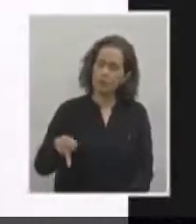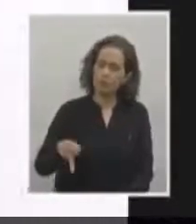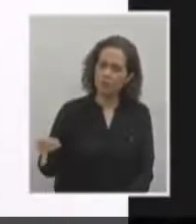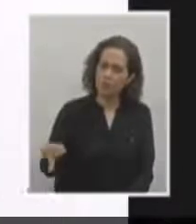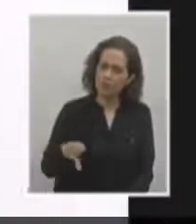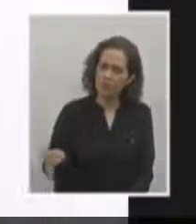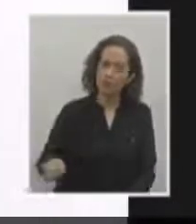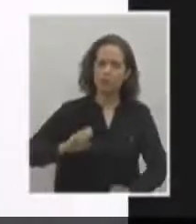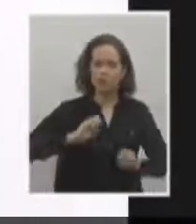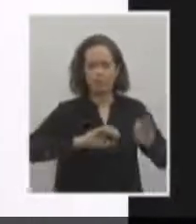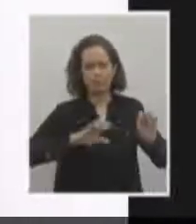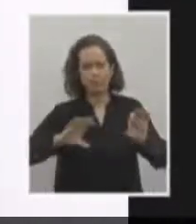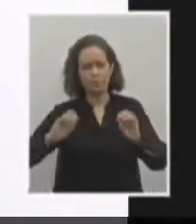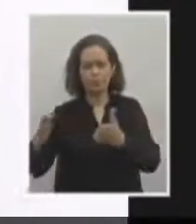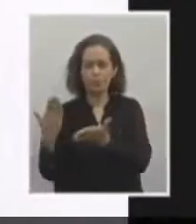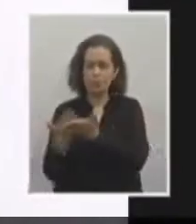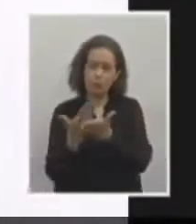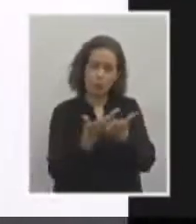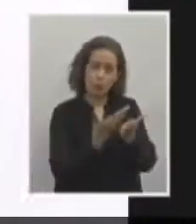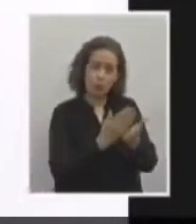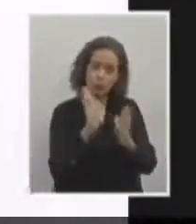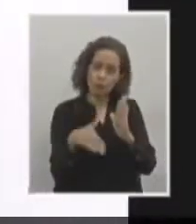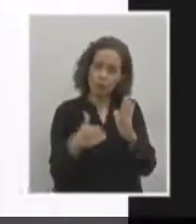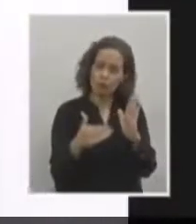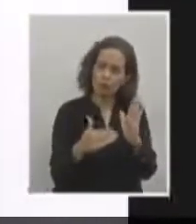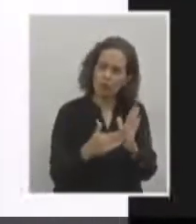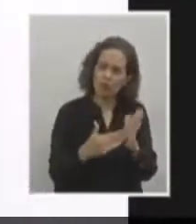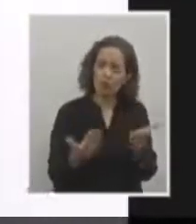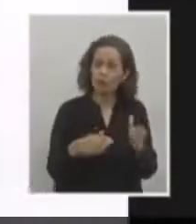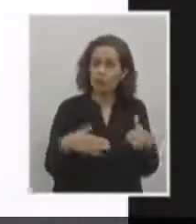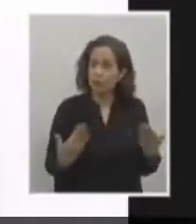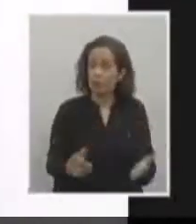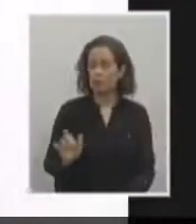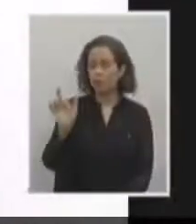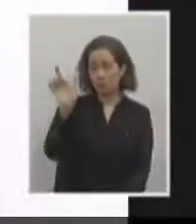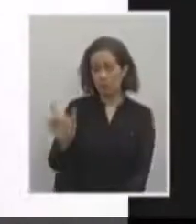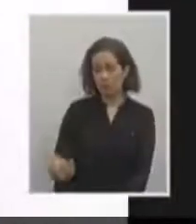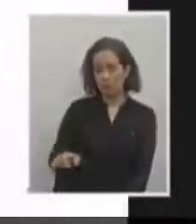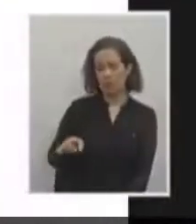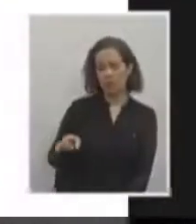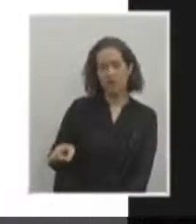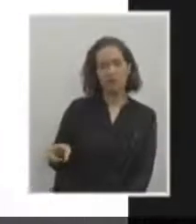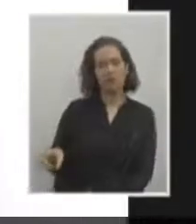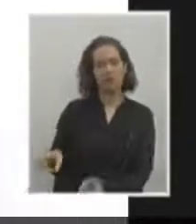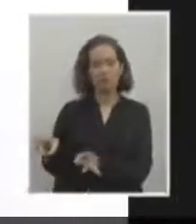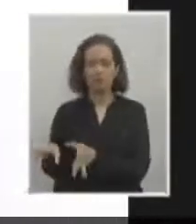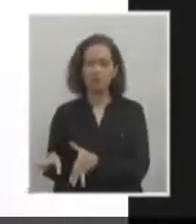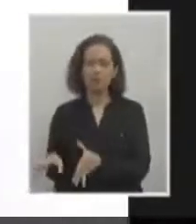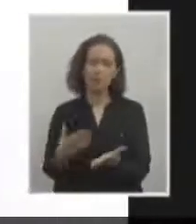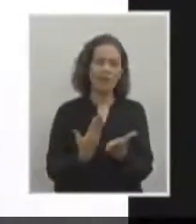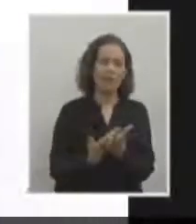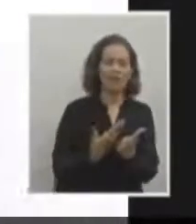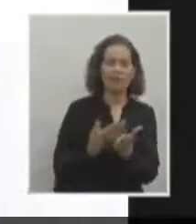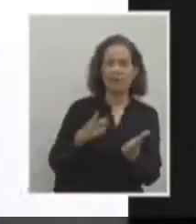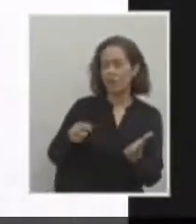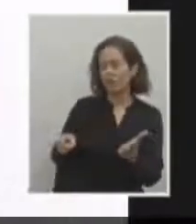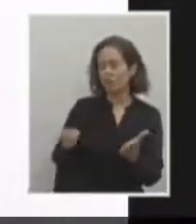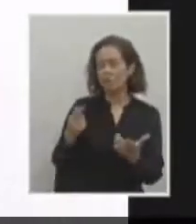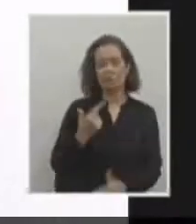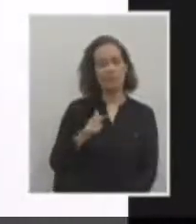aulas, aquelas aulas, aquele professor que ficou excedente, eu não tenho aula para ele. Esse